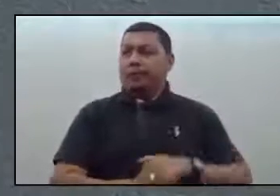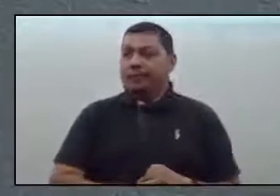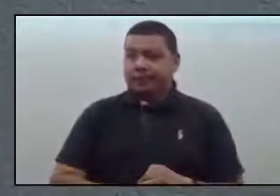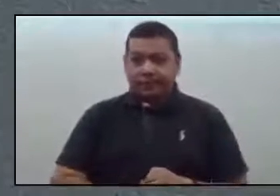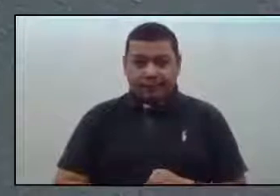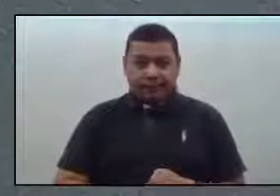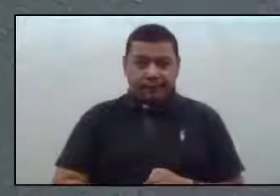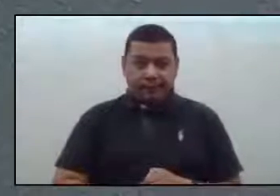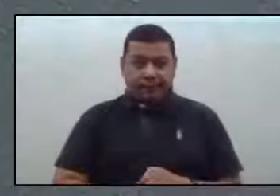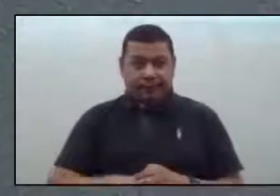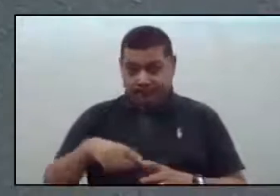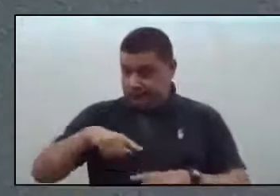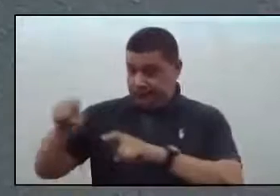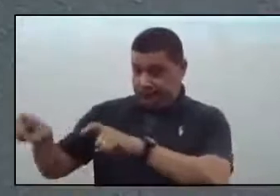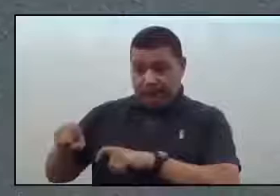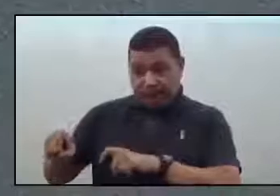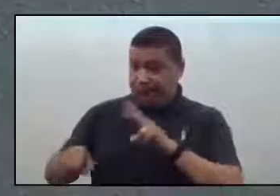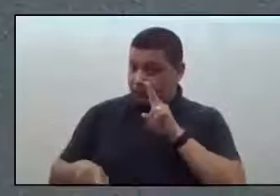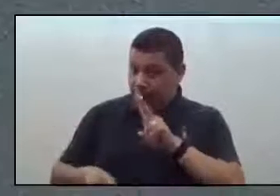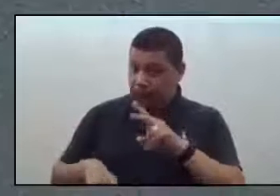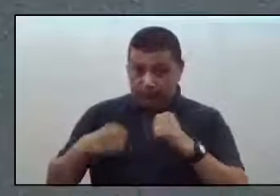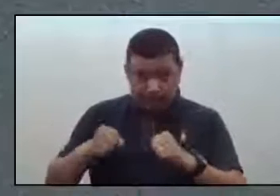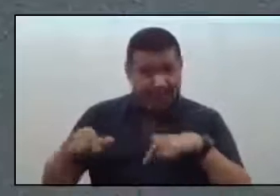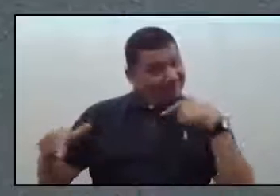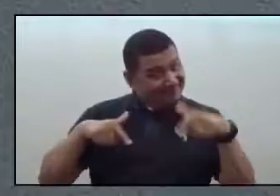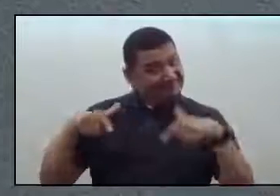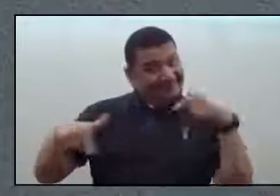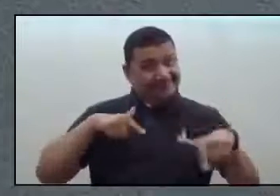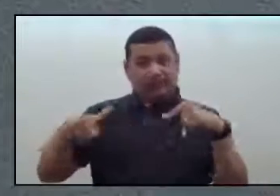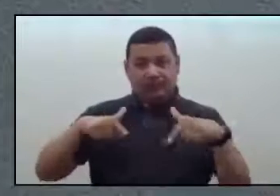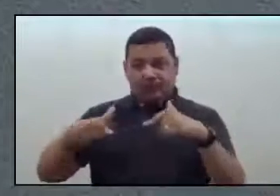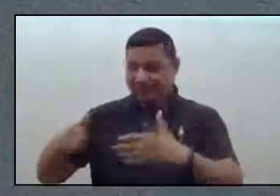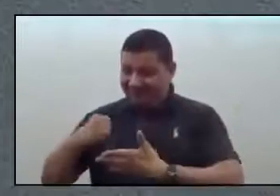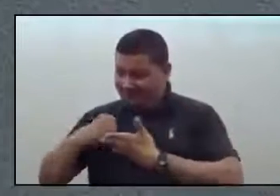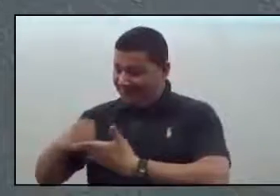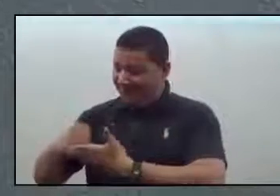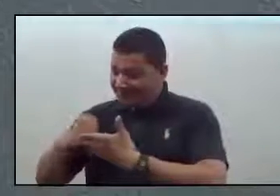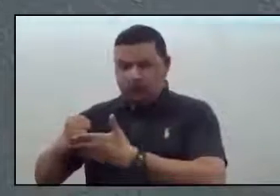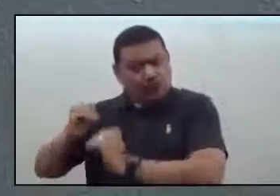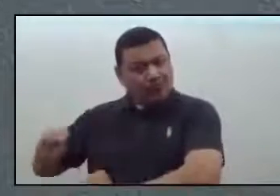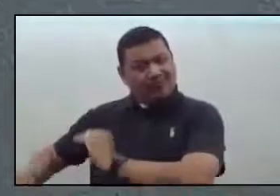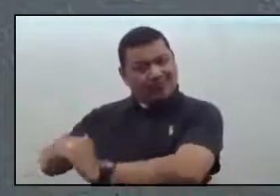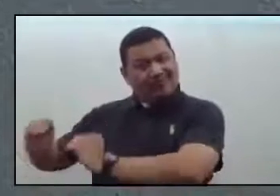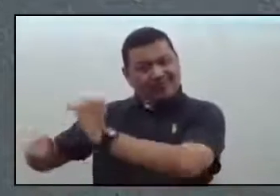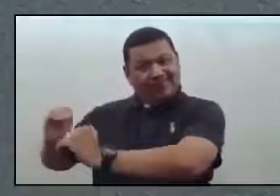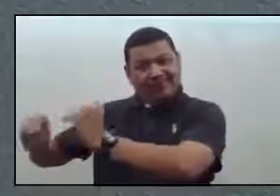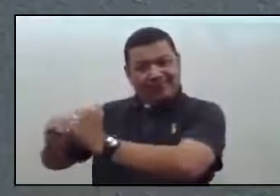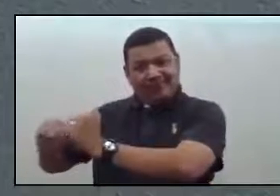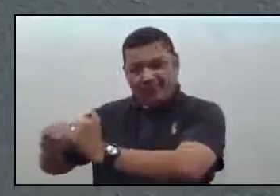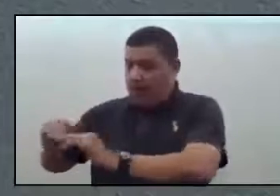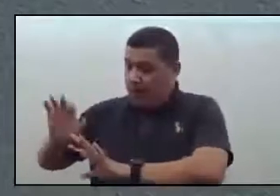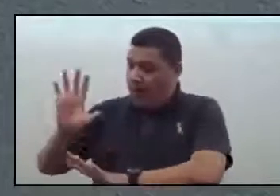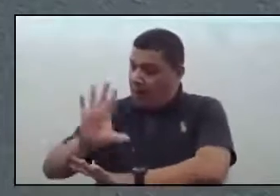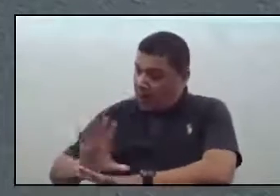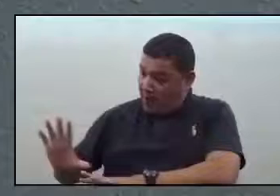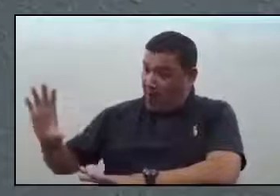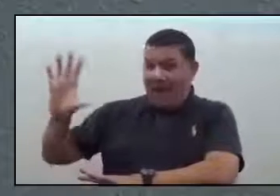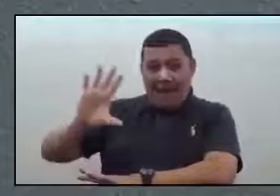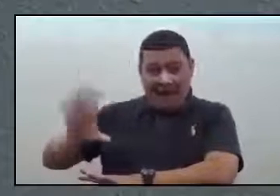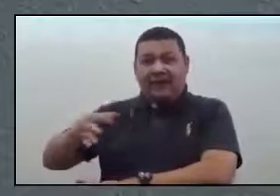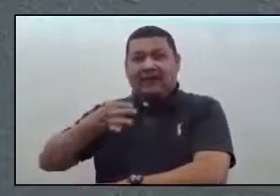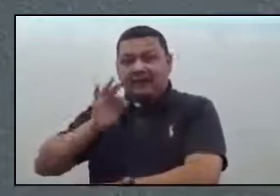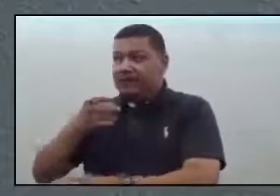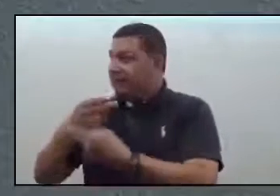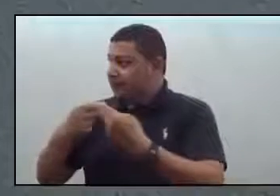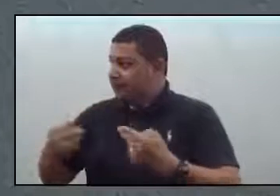tenhamos uma agricultura forte. Então, nós temos que trabalhar todo esse fortalecimento da região do café, da IG do café,